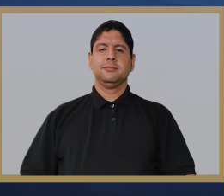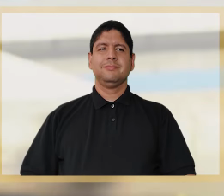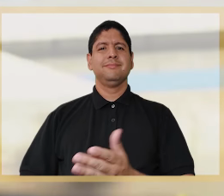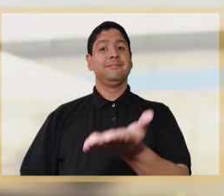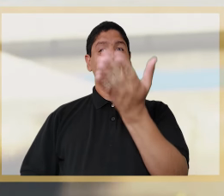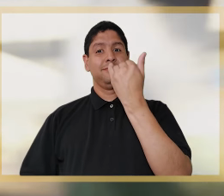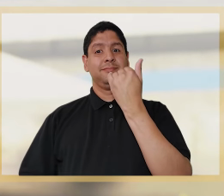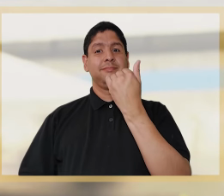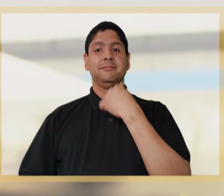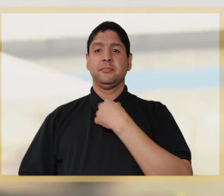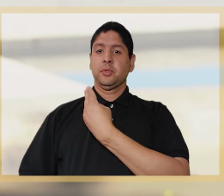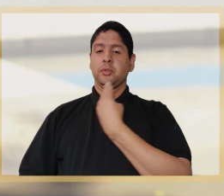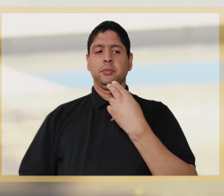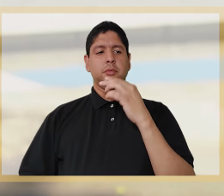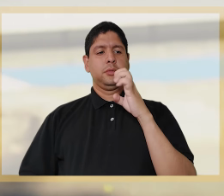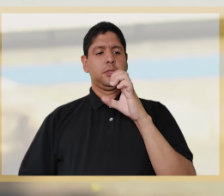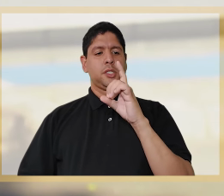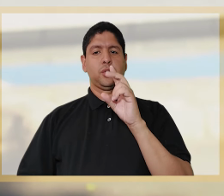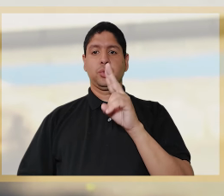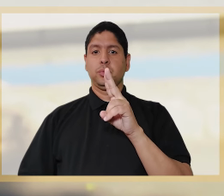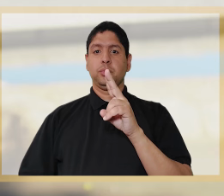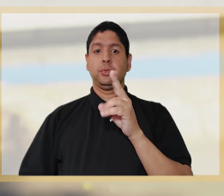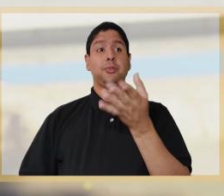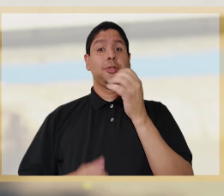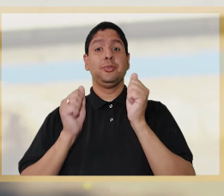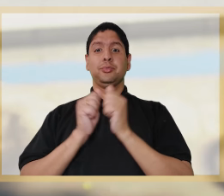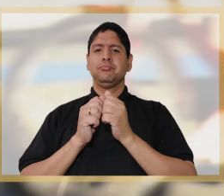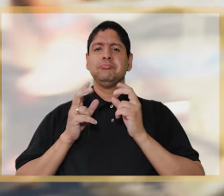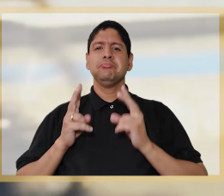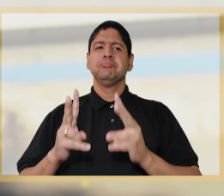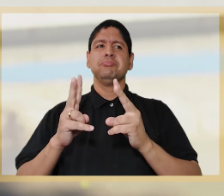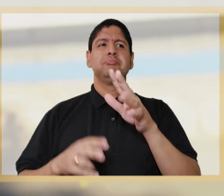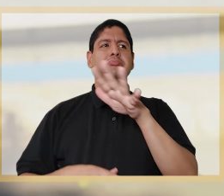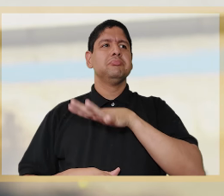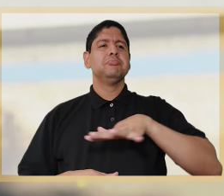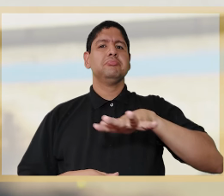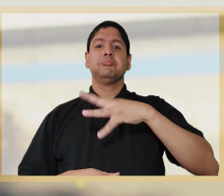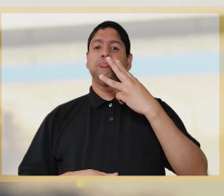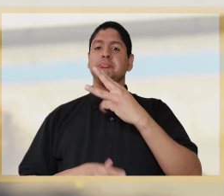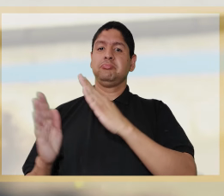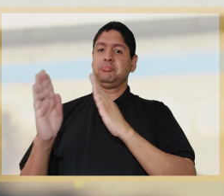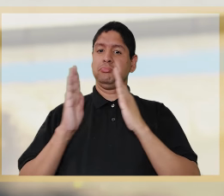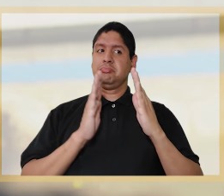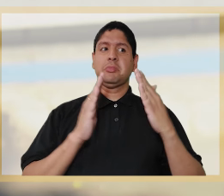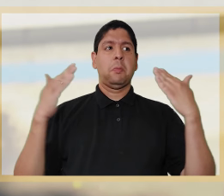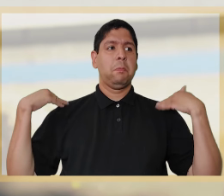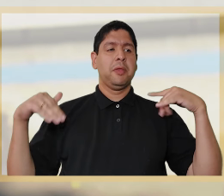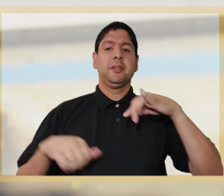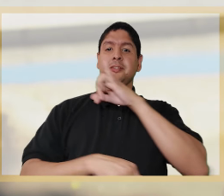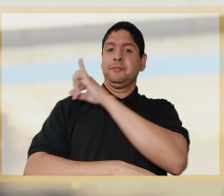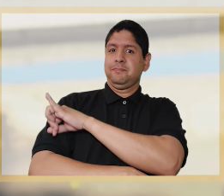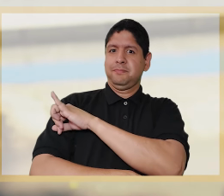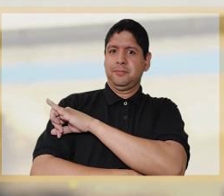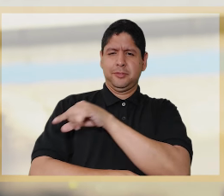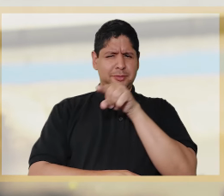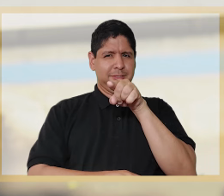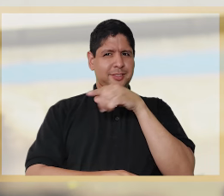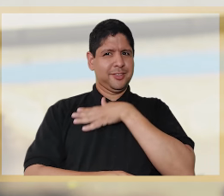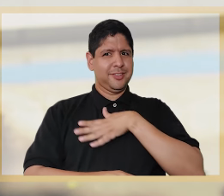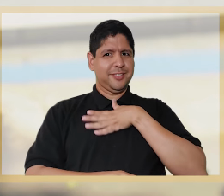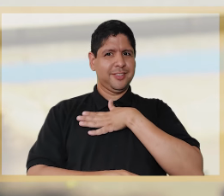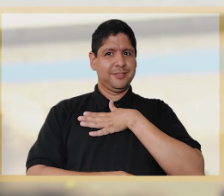Salve pessoal, eu sou Edu Carvalho e vamos seguir juntos nessa viagem pelo terceiro episódio do Circulando pelo Rio. Tá gostando dos